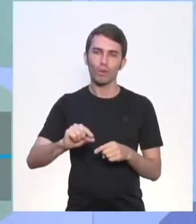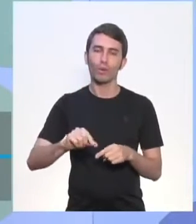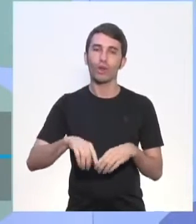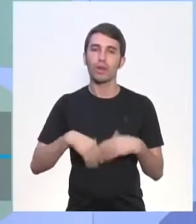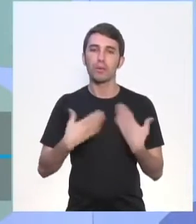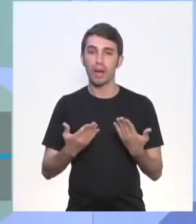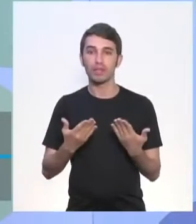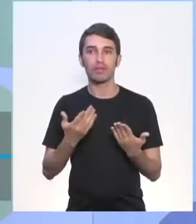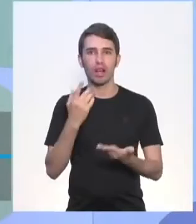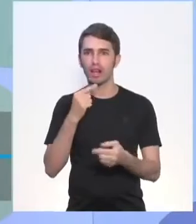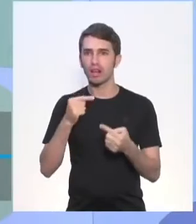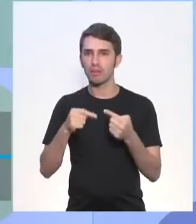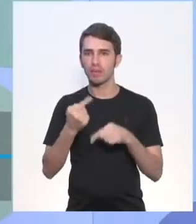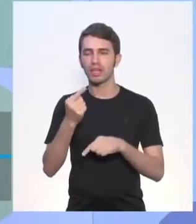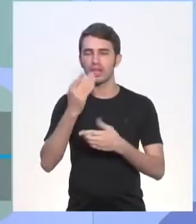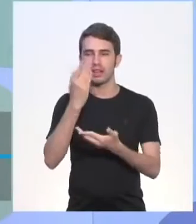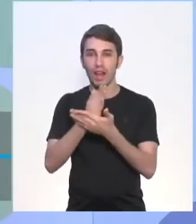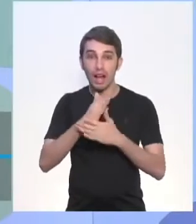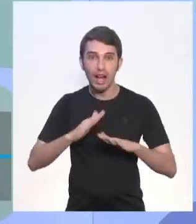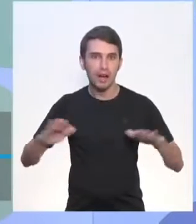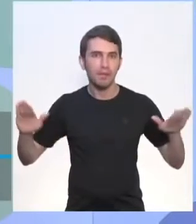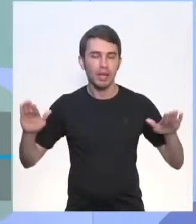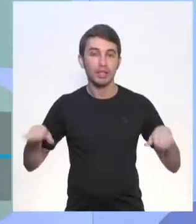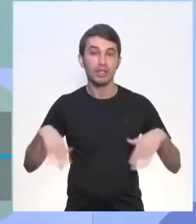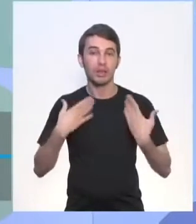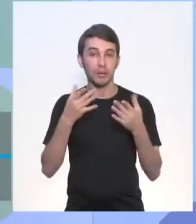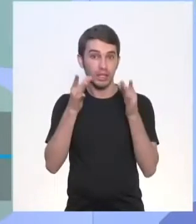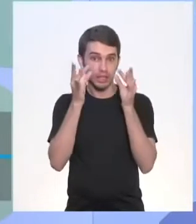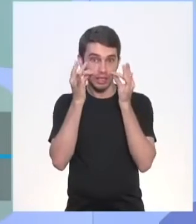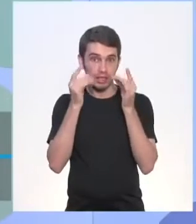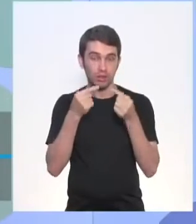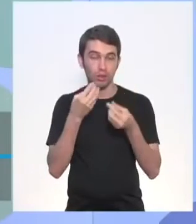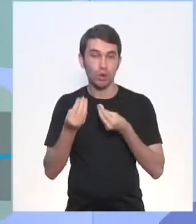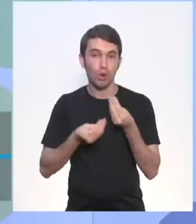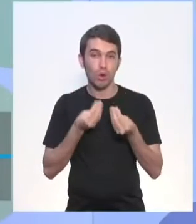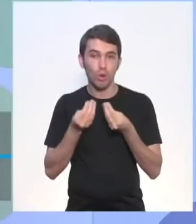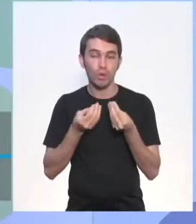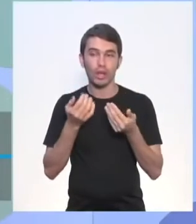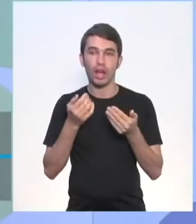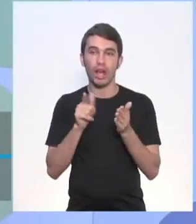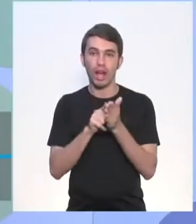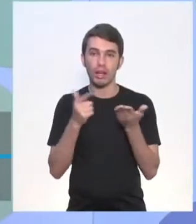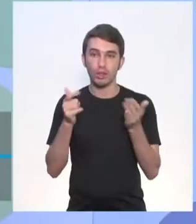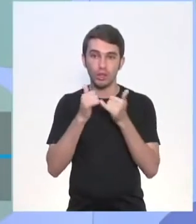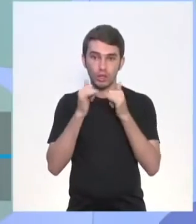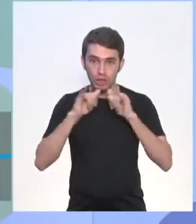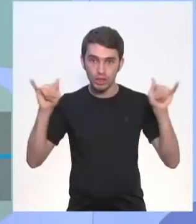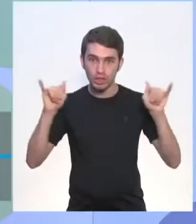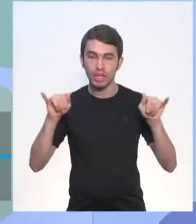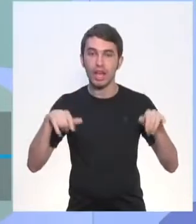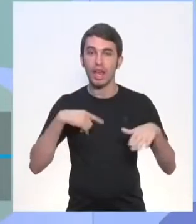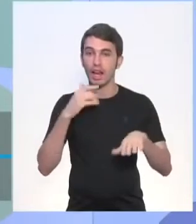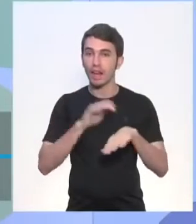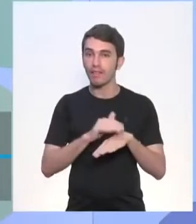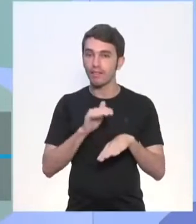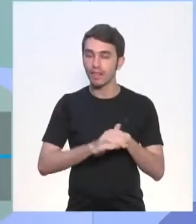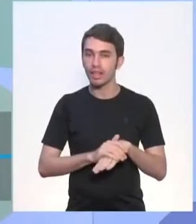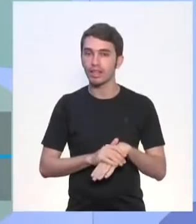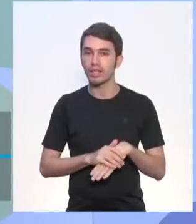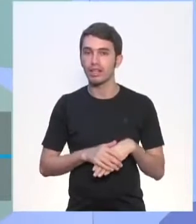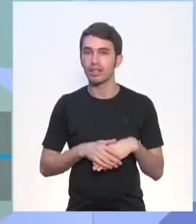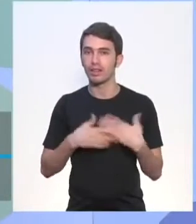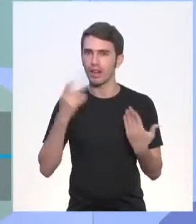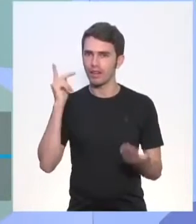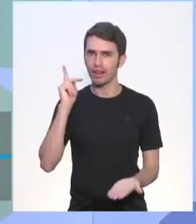eliminá-lo, Então, presta atenção em como a notícia, como a mensagem é feita, né? Não é necessariamente um